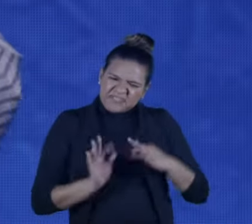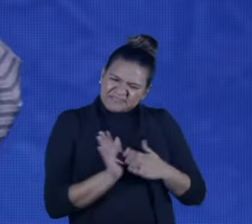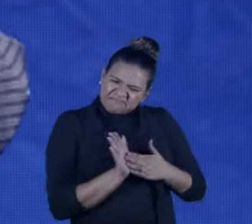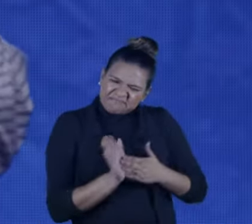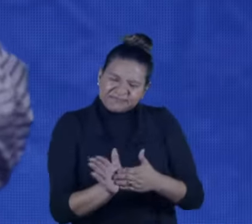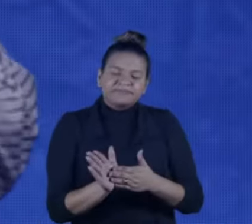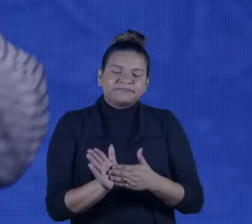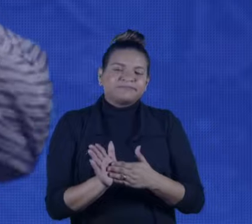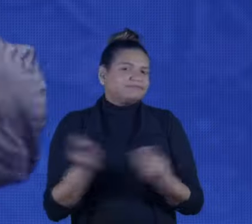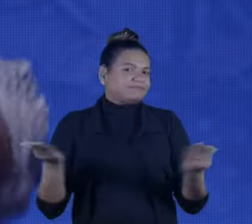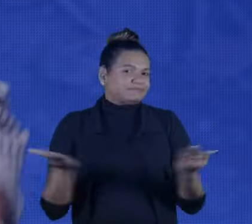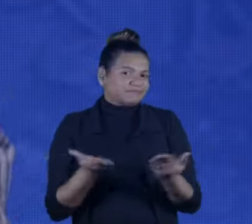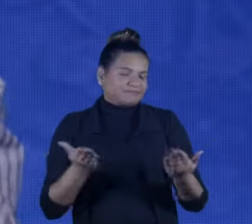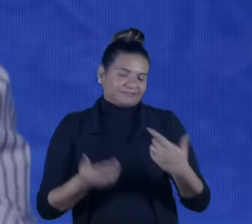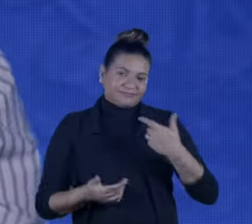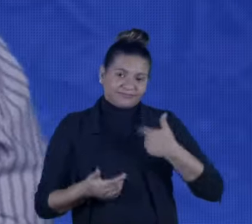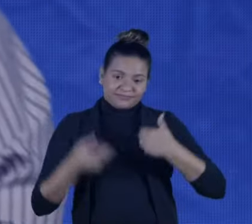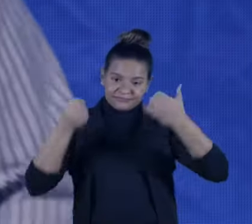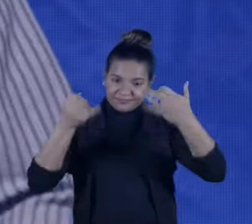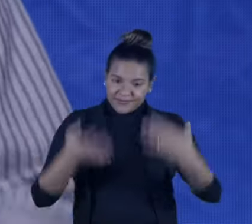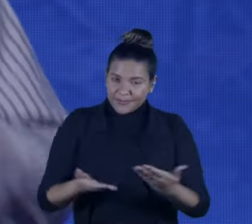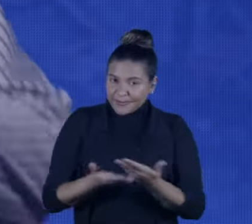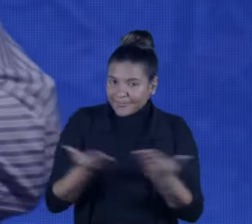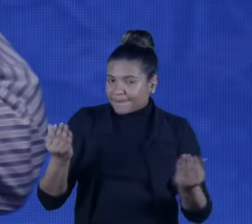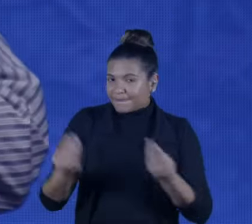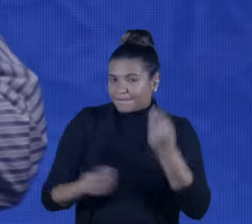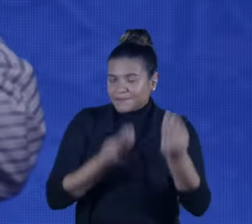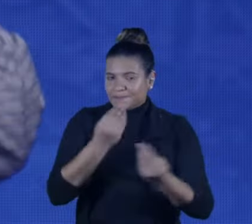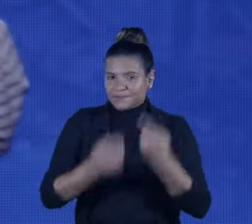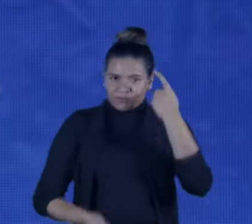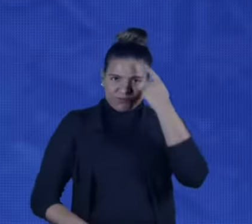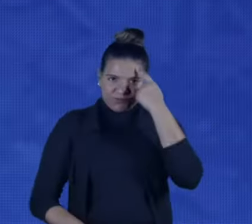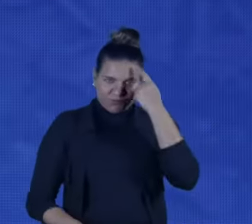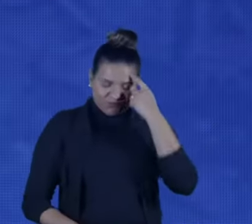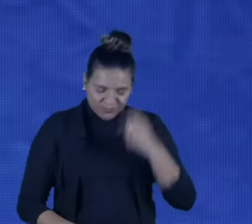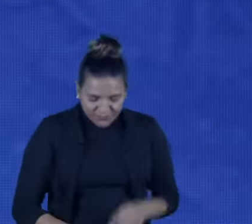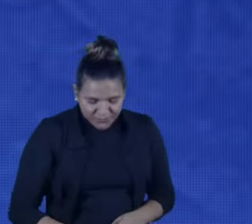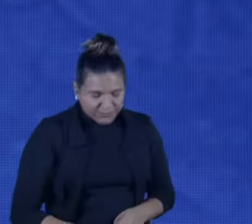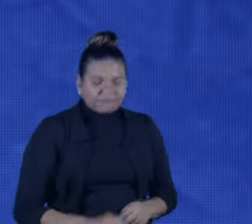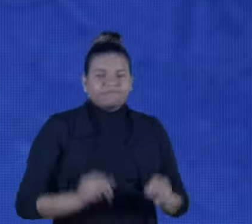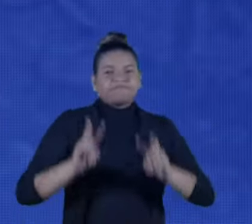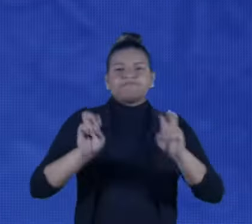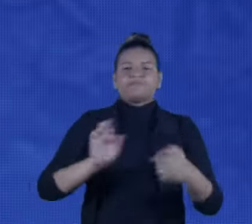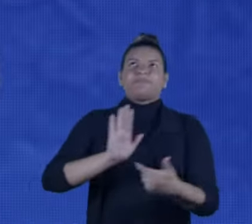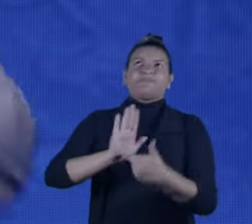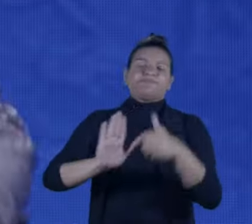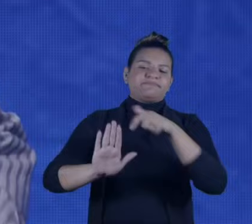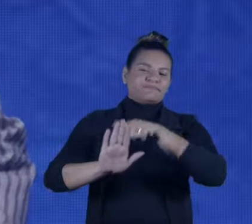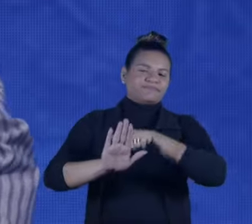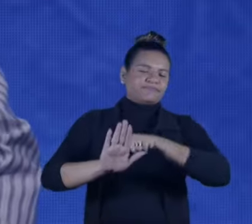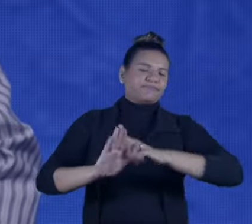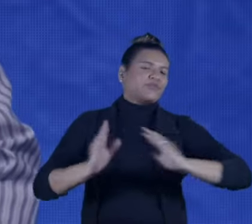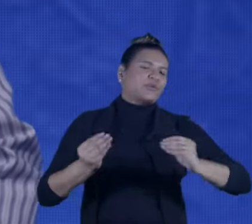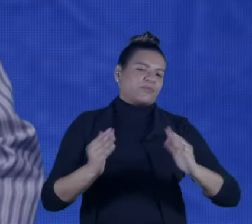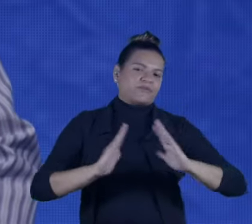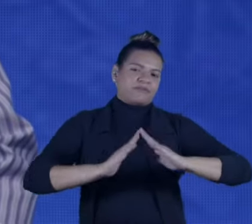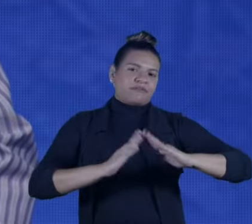sólida, eu quero pensar com vocês a respeito dessa metáfora da